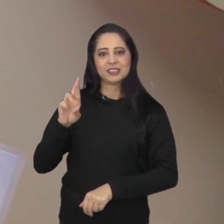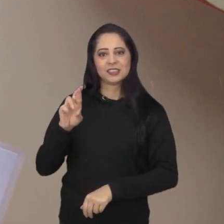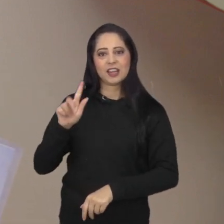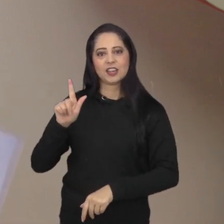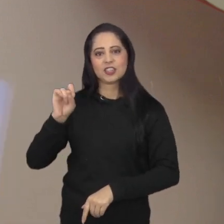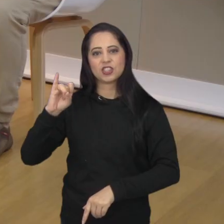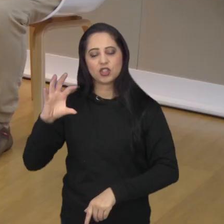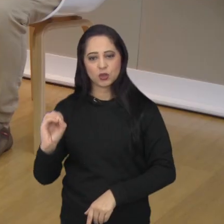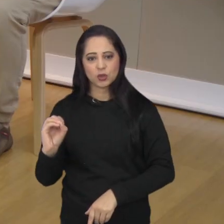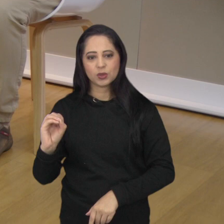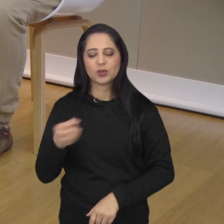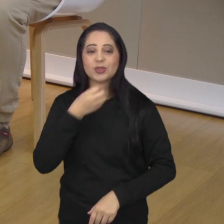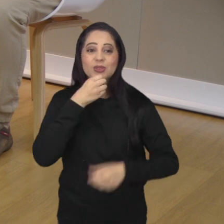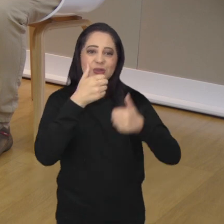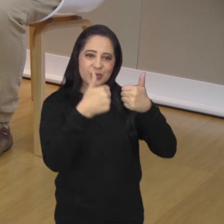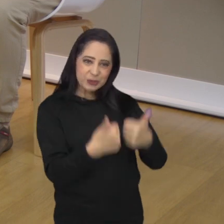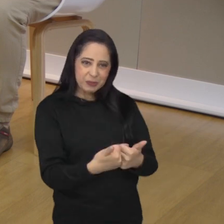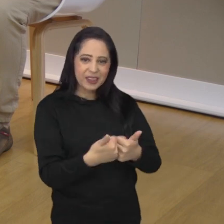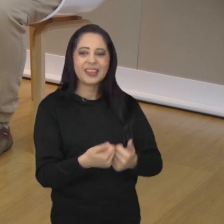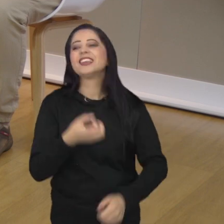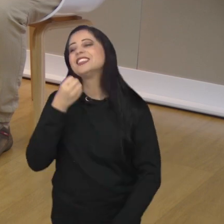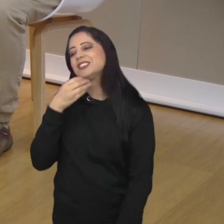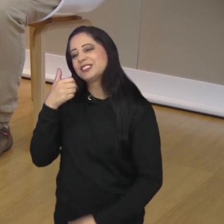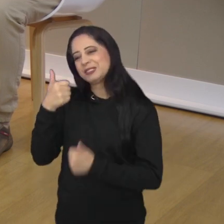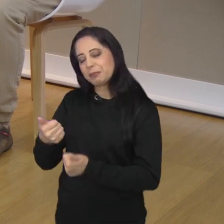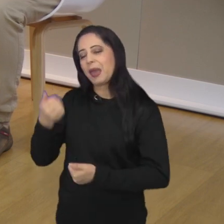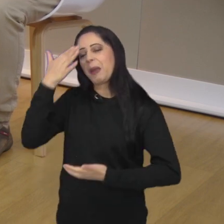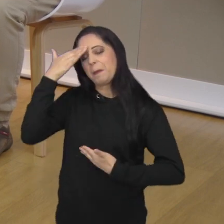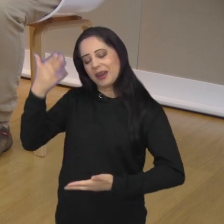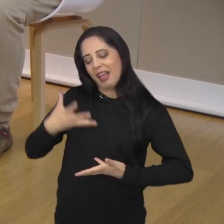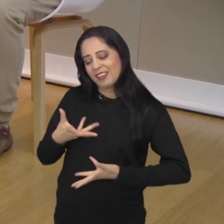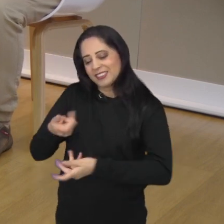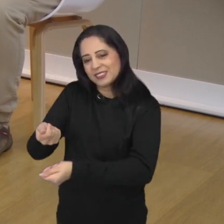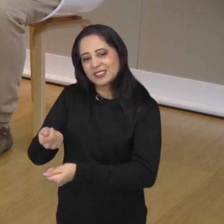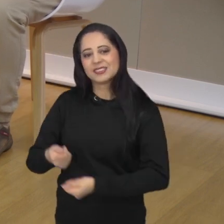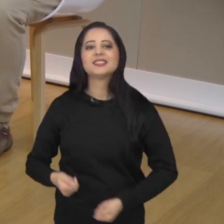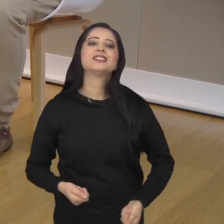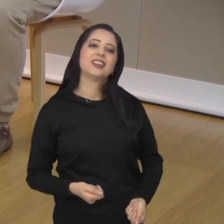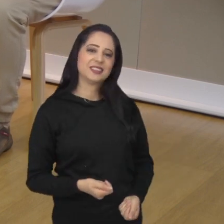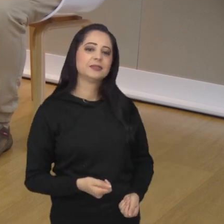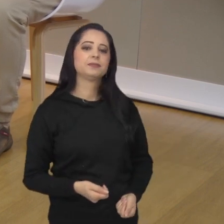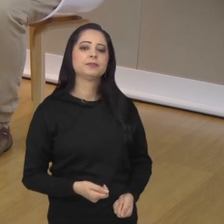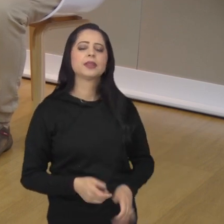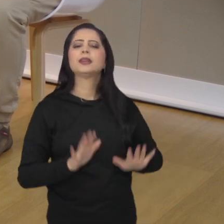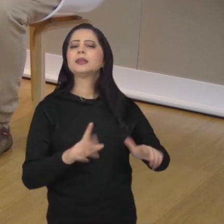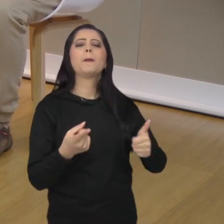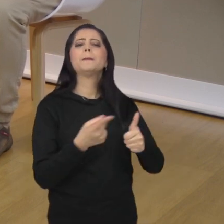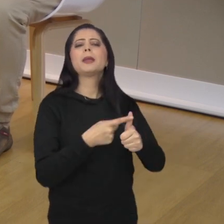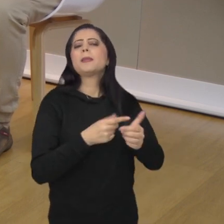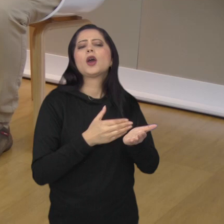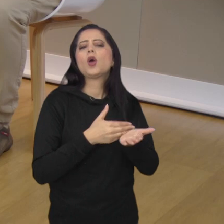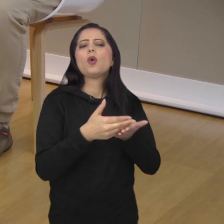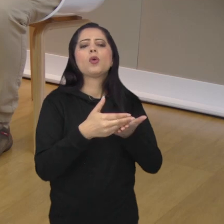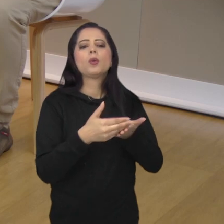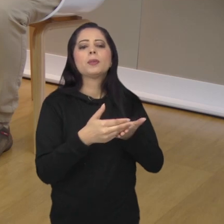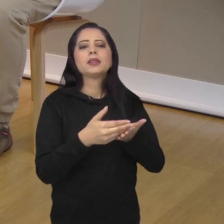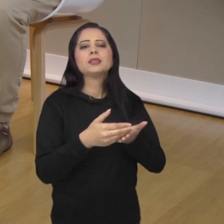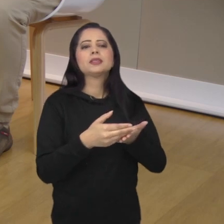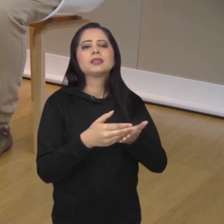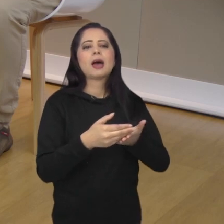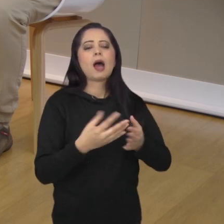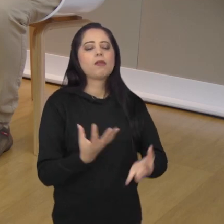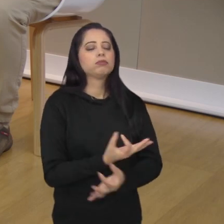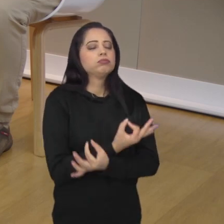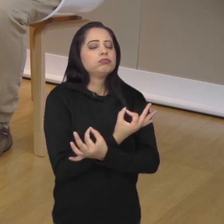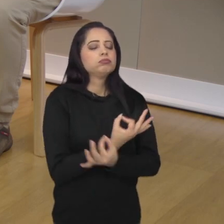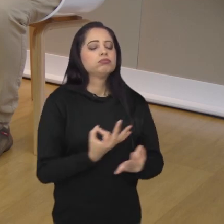Peixoto Júnior. Tudo bem, professor? Tudo bem, Gisele? Obrigado pelo convite. Nós que agradecemos. Professor, para a gente começar, o que é